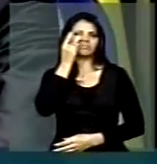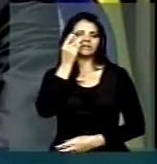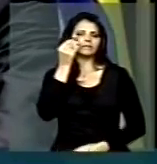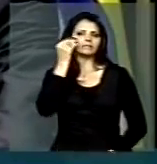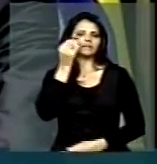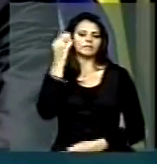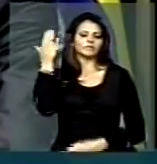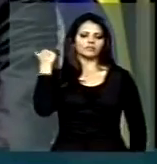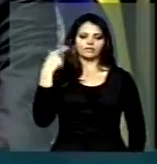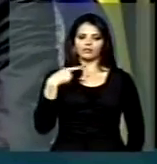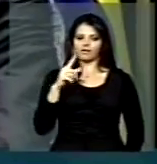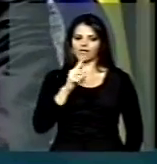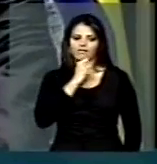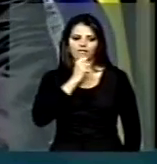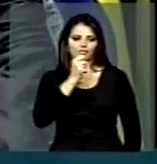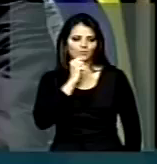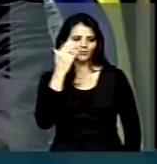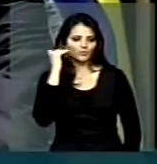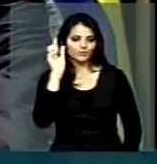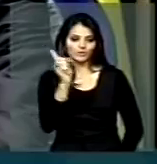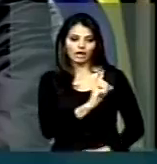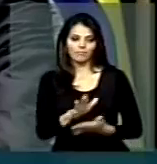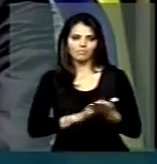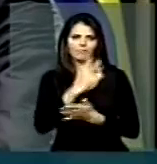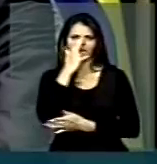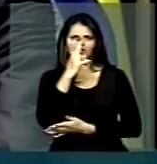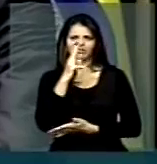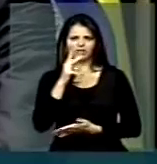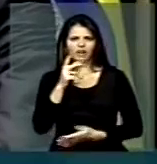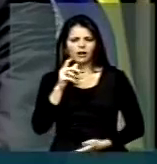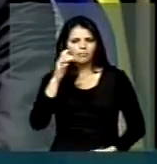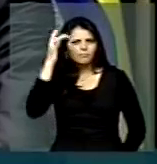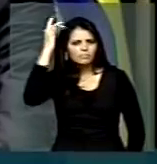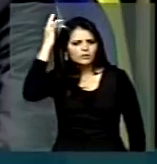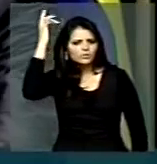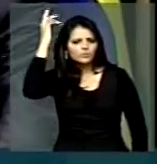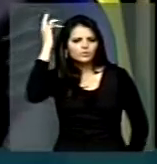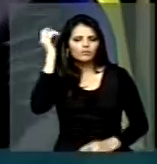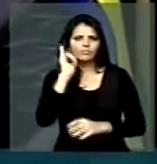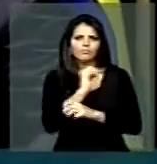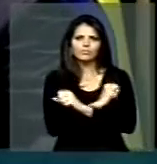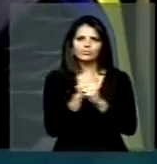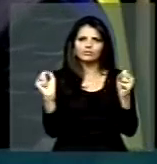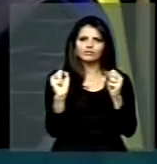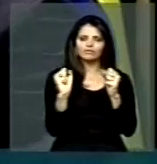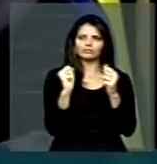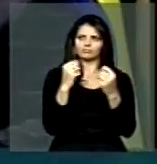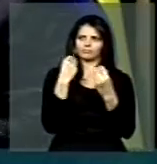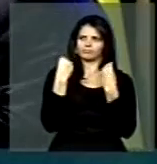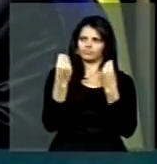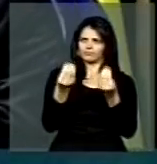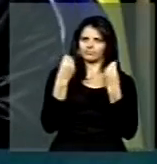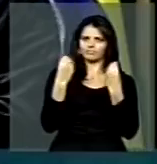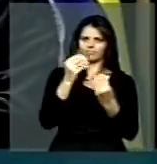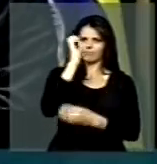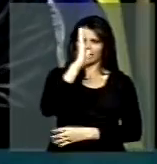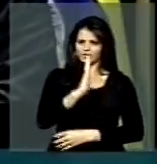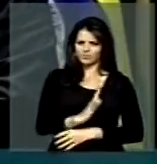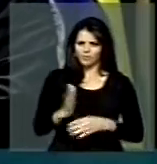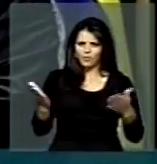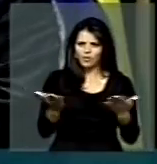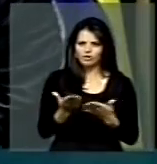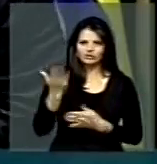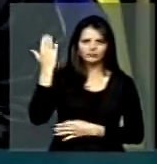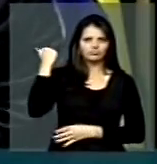da hiperinflação brasileira, parece uma realidade absurda, impossível de ser associada ao país que somos hoje. Naquele